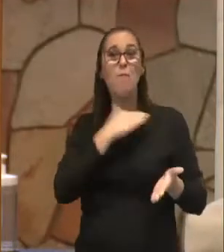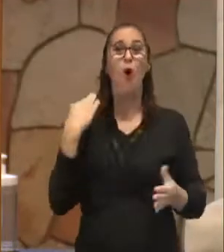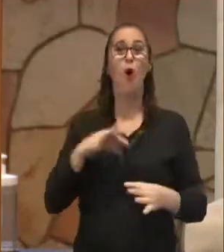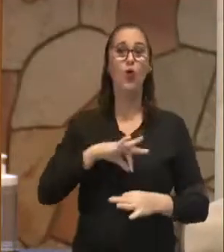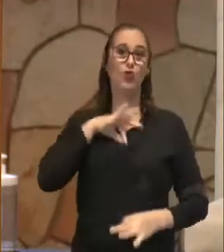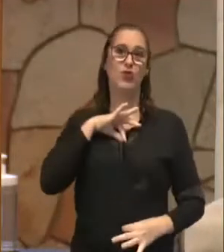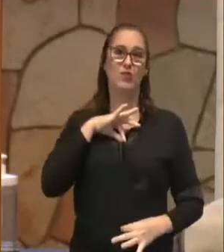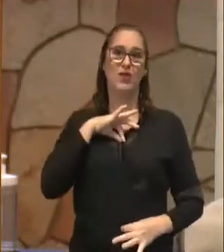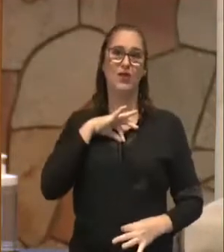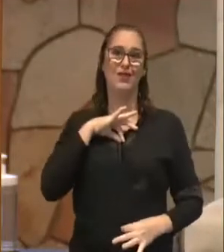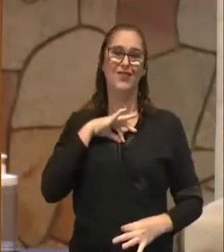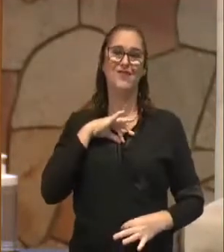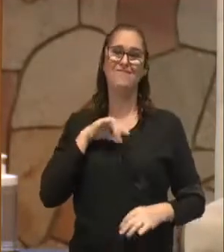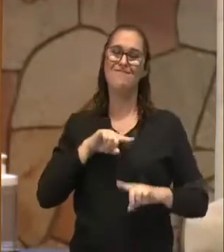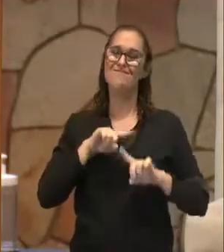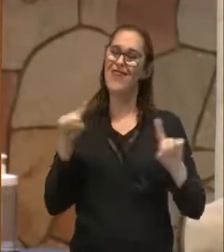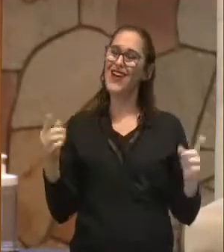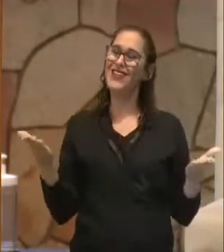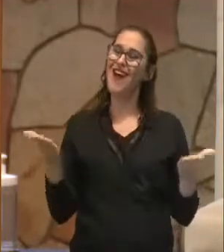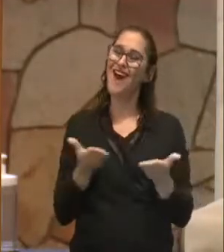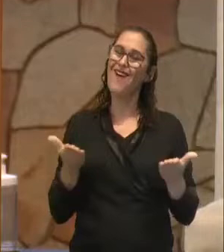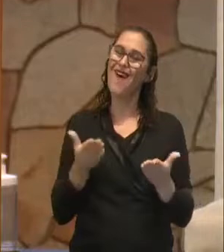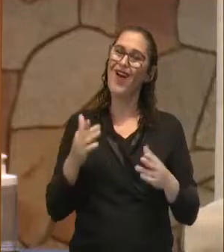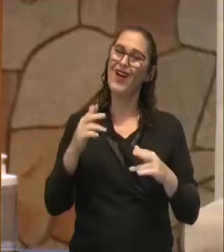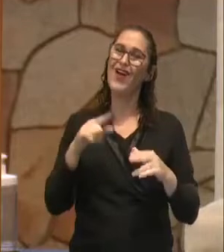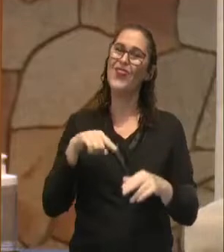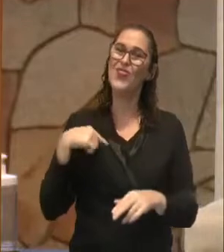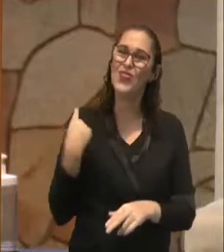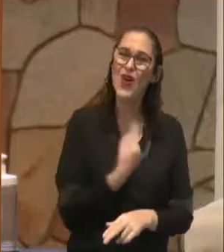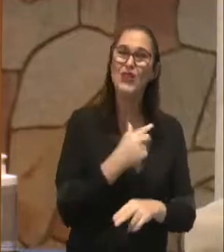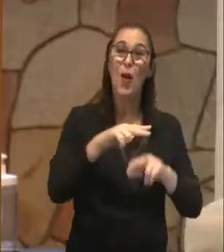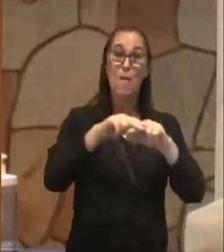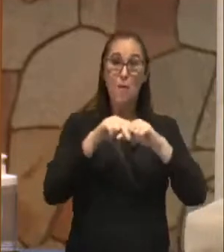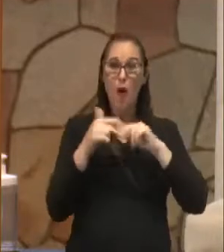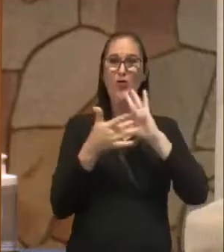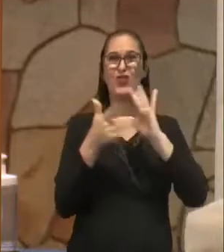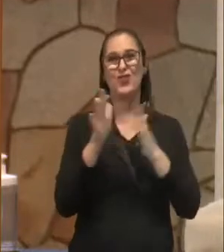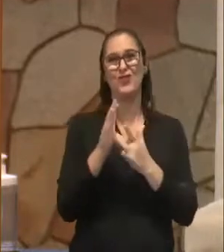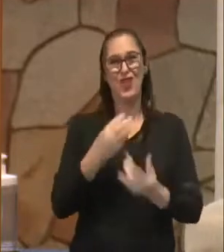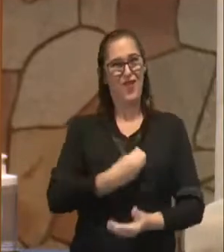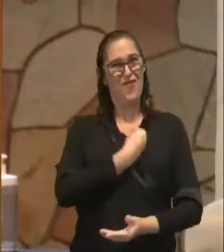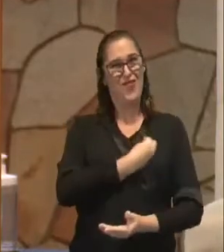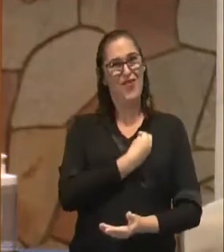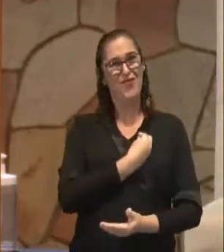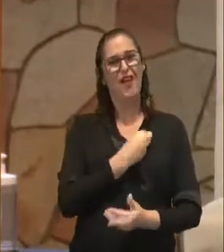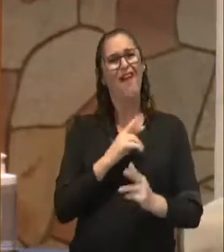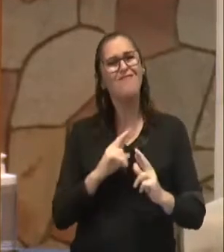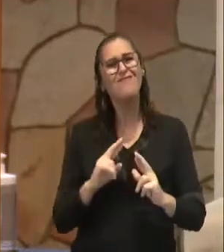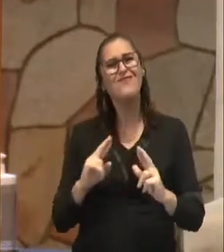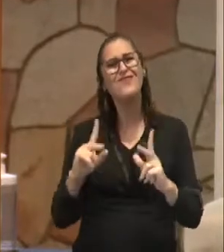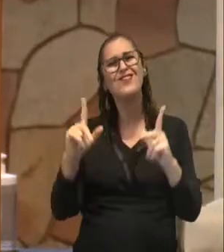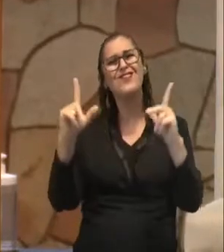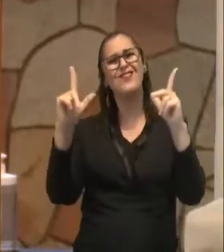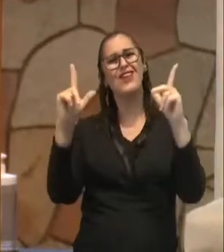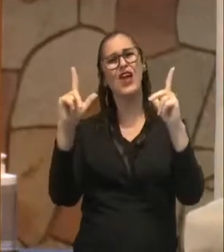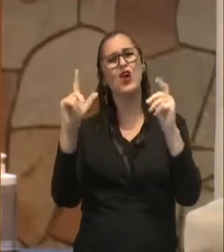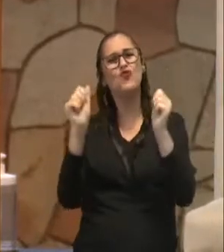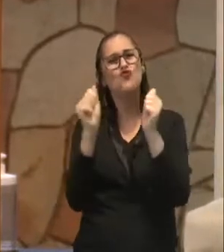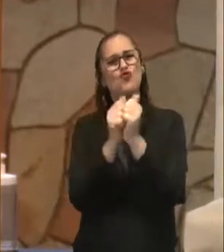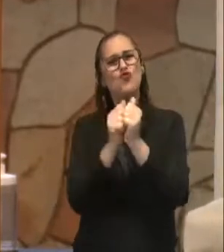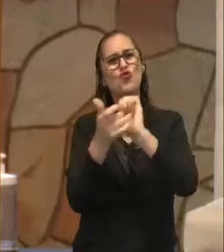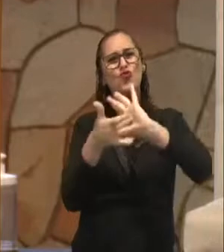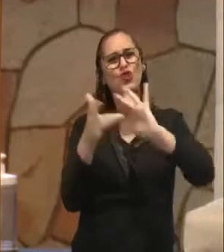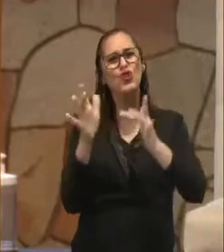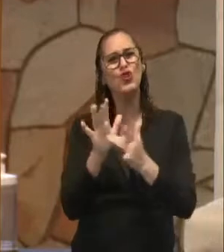em Jesus nós somos vivos. E isso faz toda a diferença. E juntamente com Ele